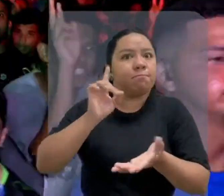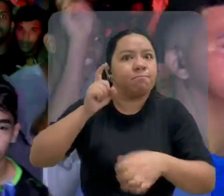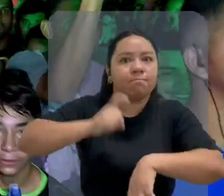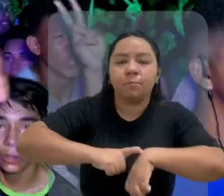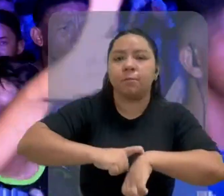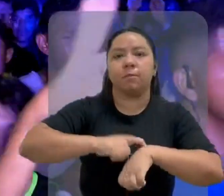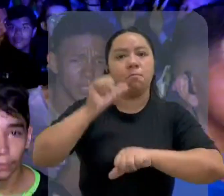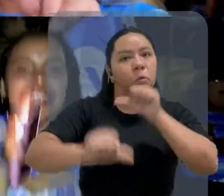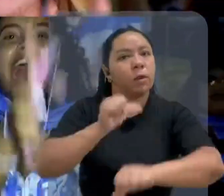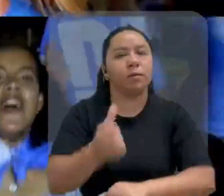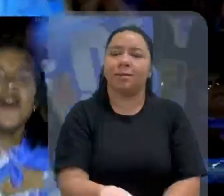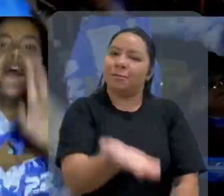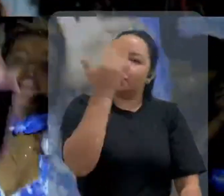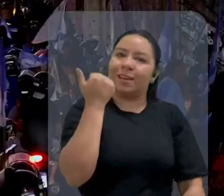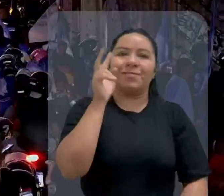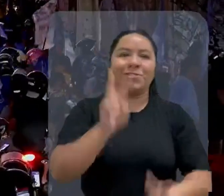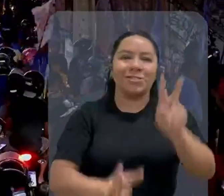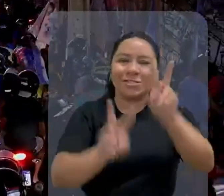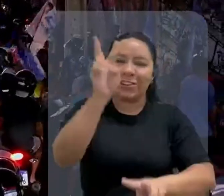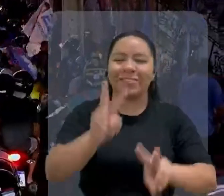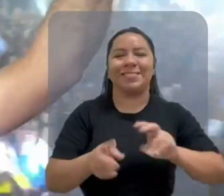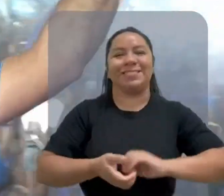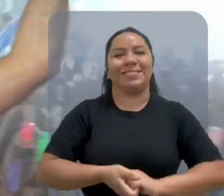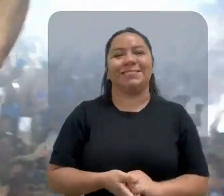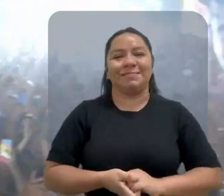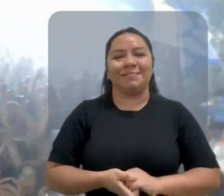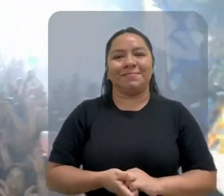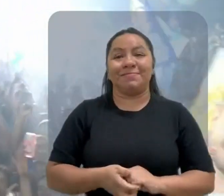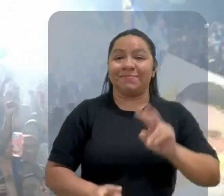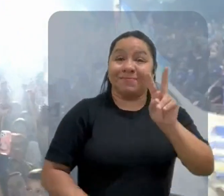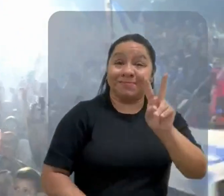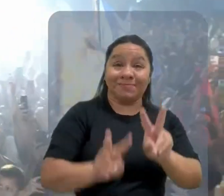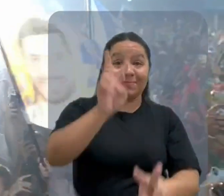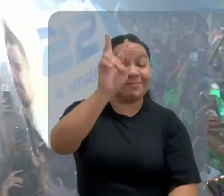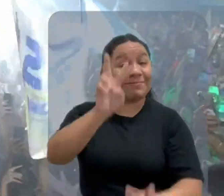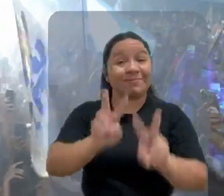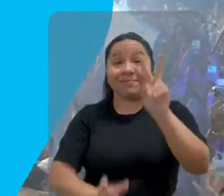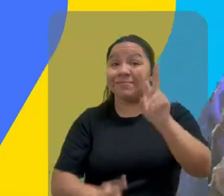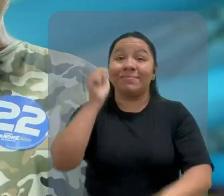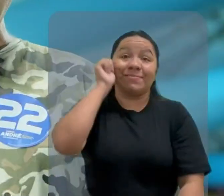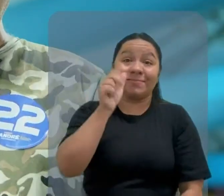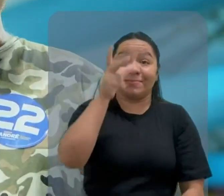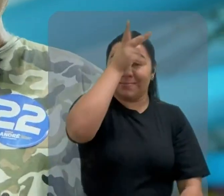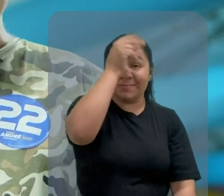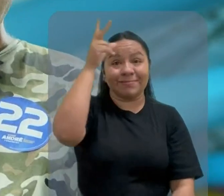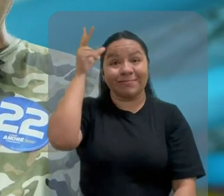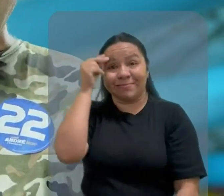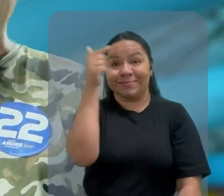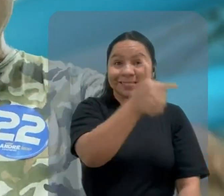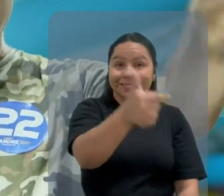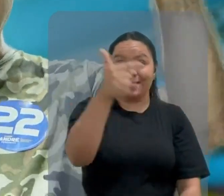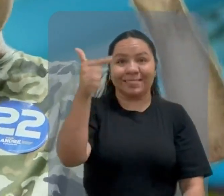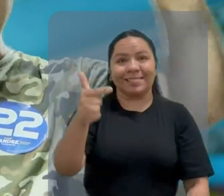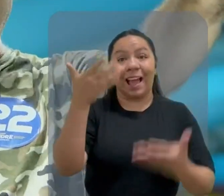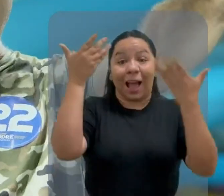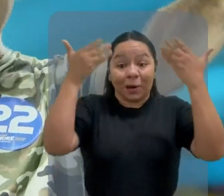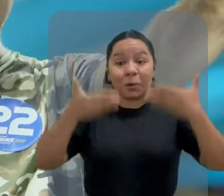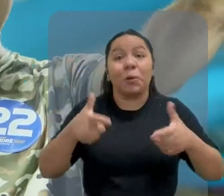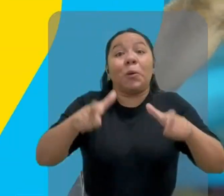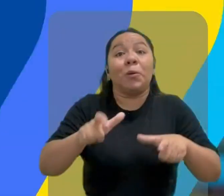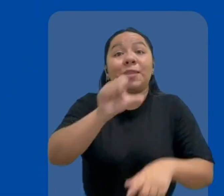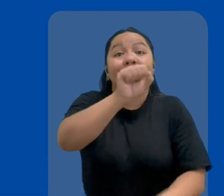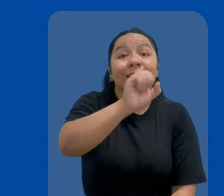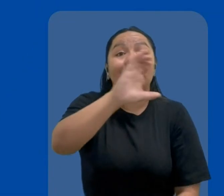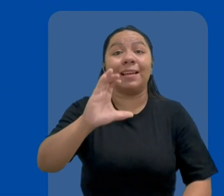que está na hora de mudança, vem pro nosso lado. São os mesmos de sempre contra a mudança. André Fernandes, prefeito,